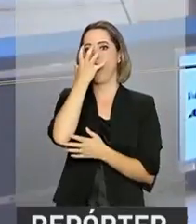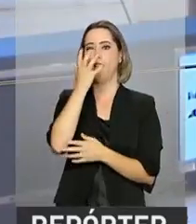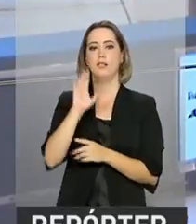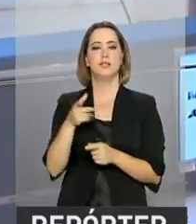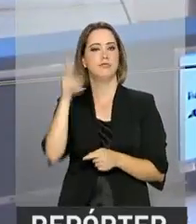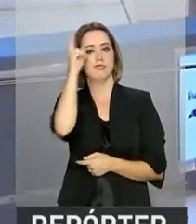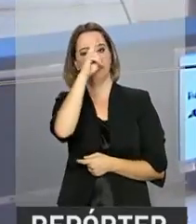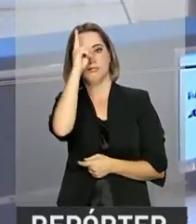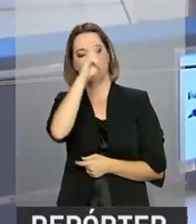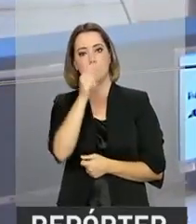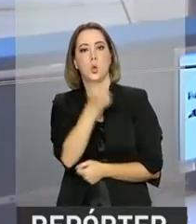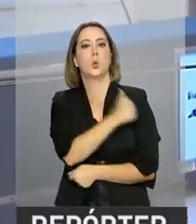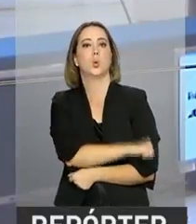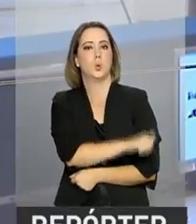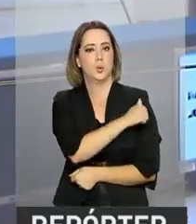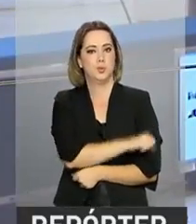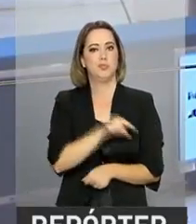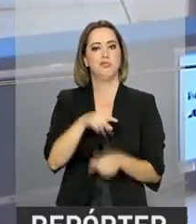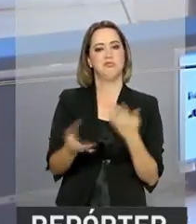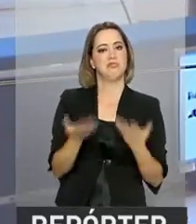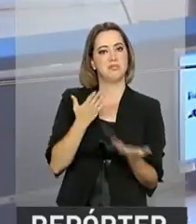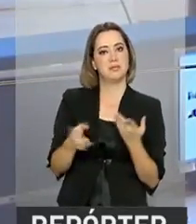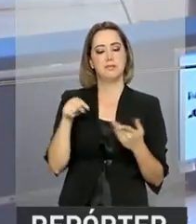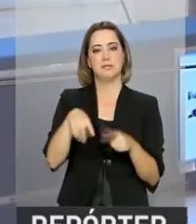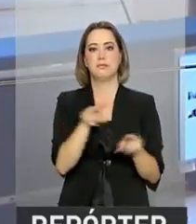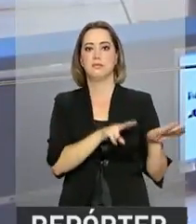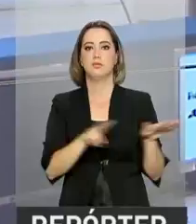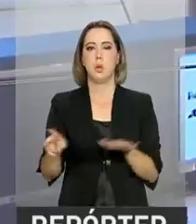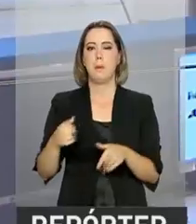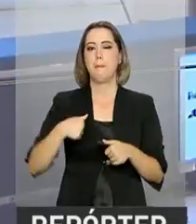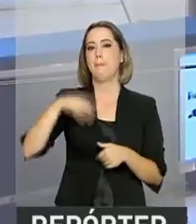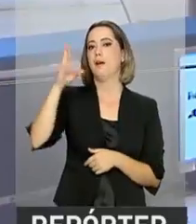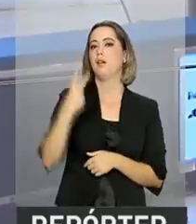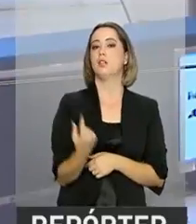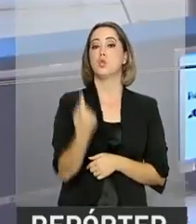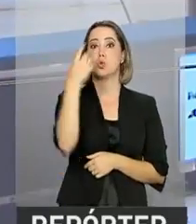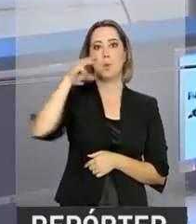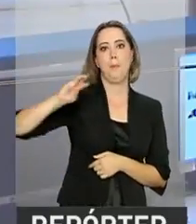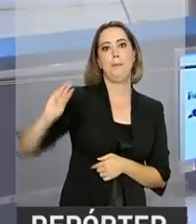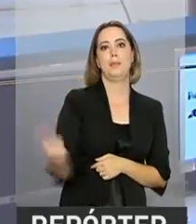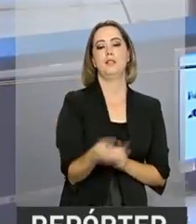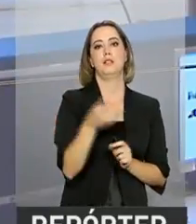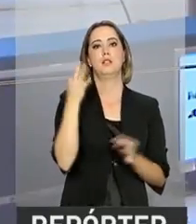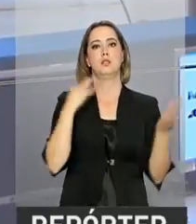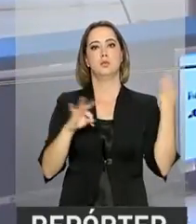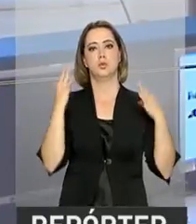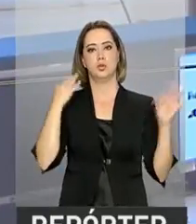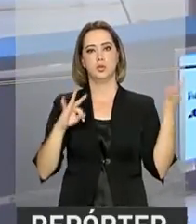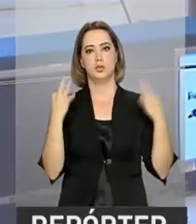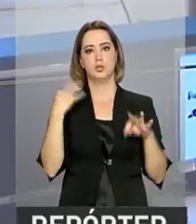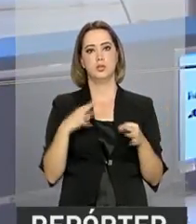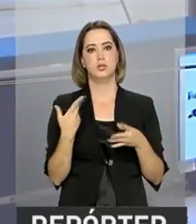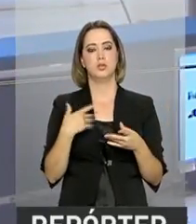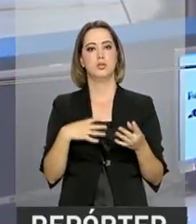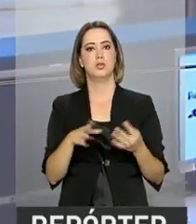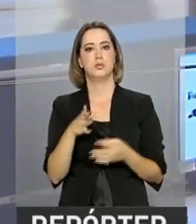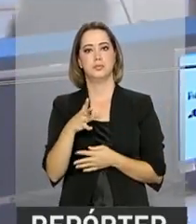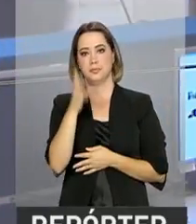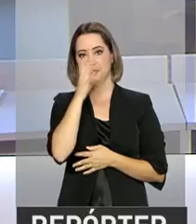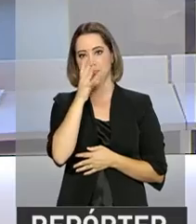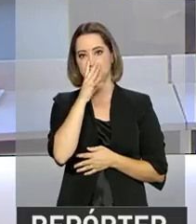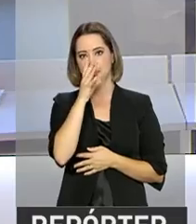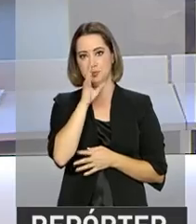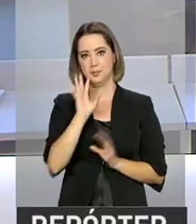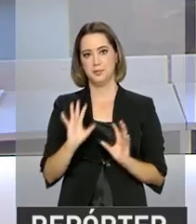balanço deve ser feito esta semana mas a estimativa é de que mais de 1 milhão de turistas tem aproveitado a festa no